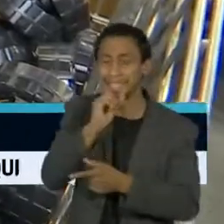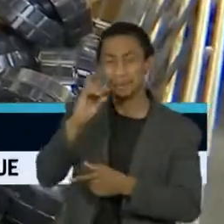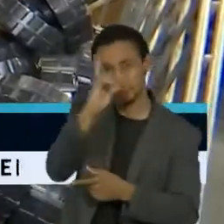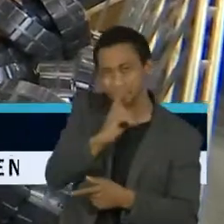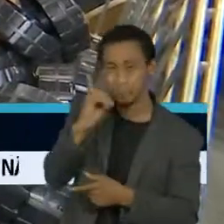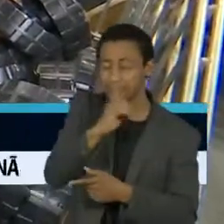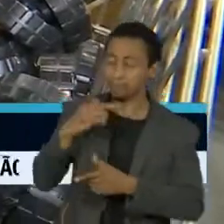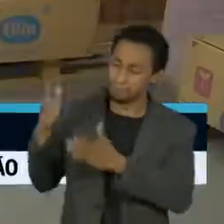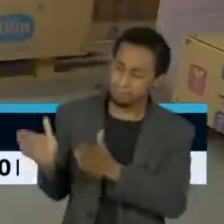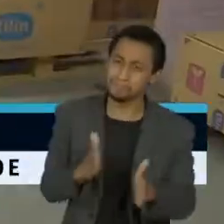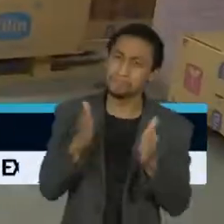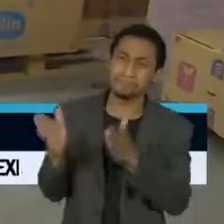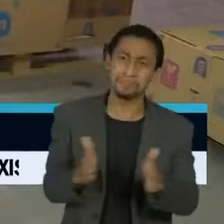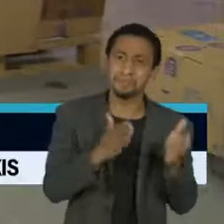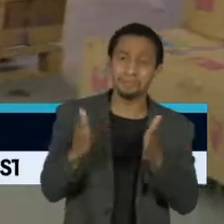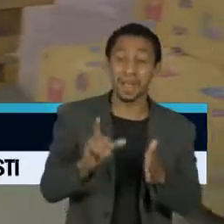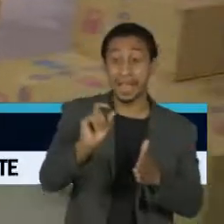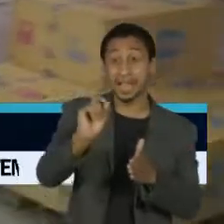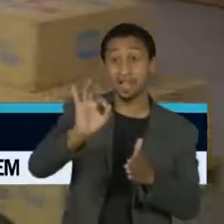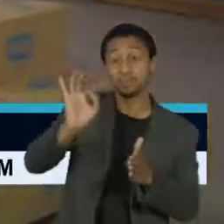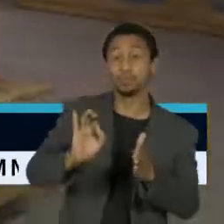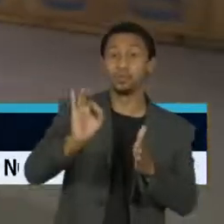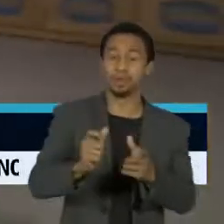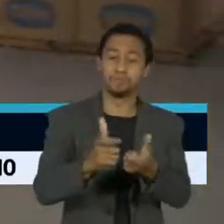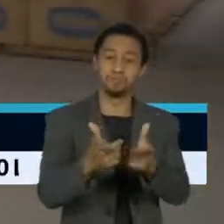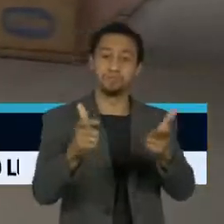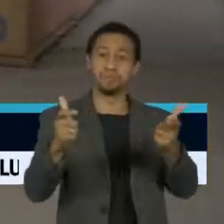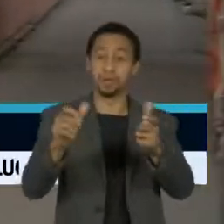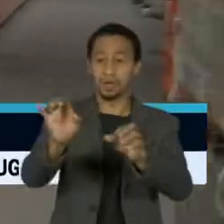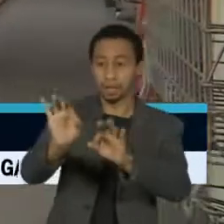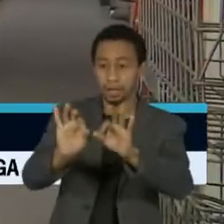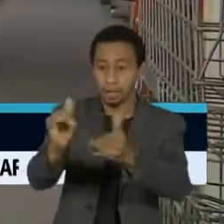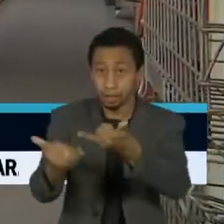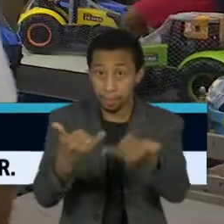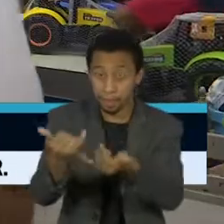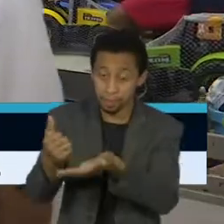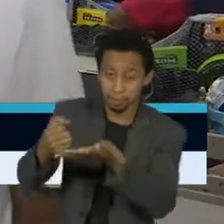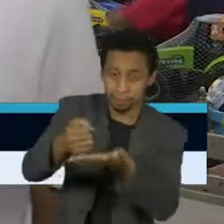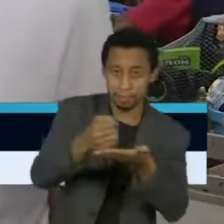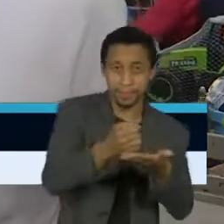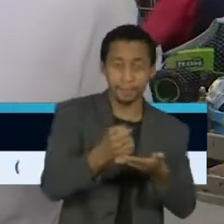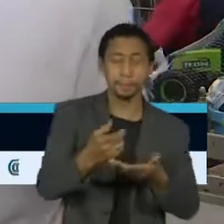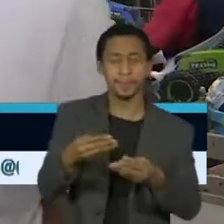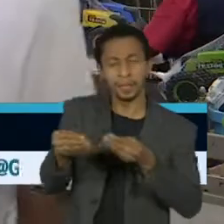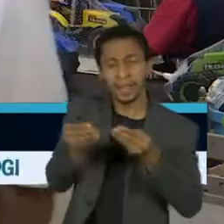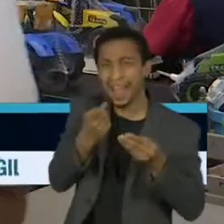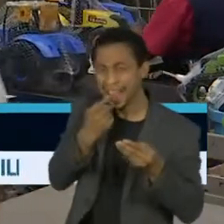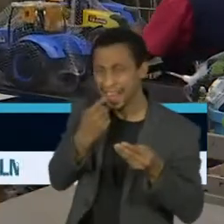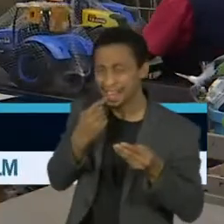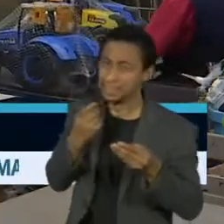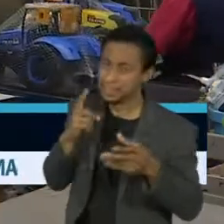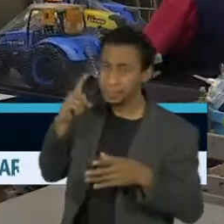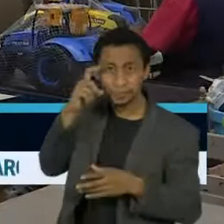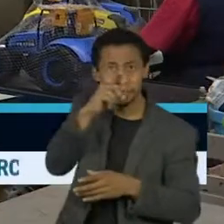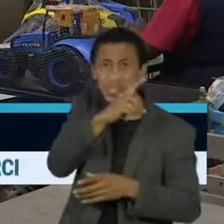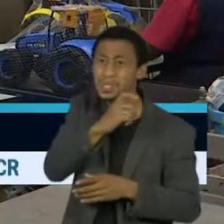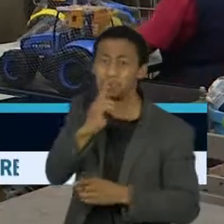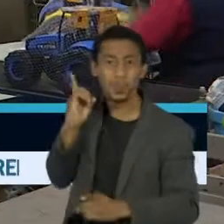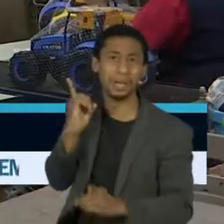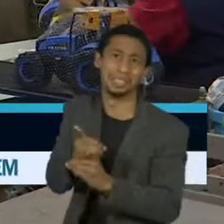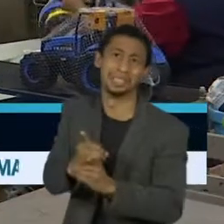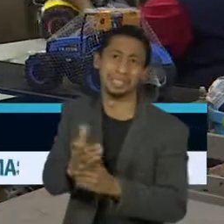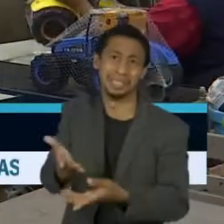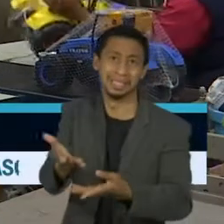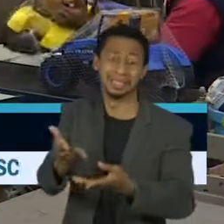garantir aumento de cerca de 10% no volume de entregas. O plástico está difícil de encontrar e, senão,